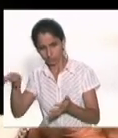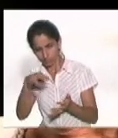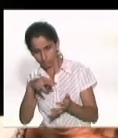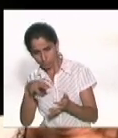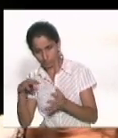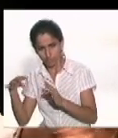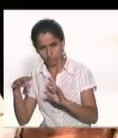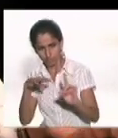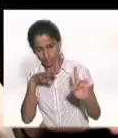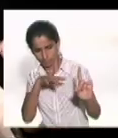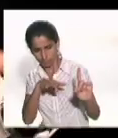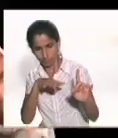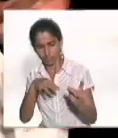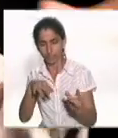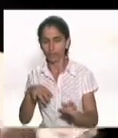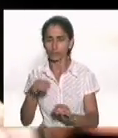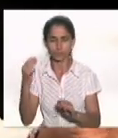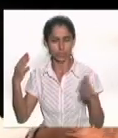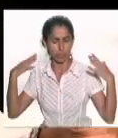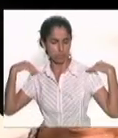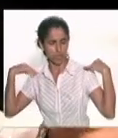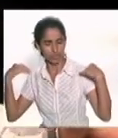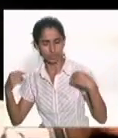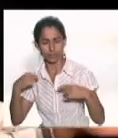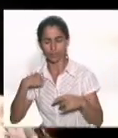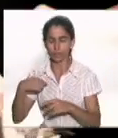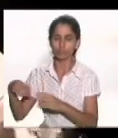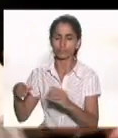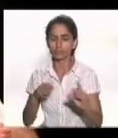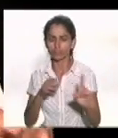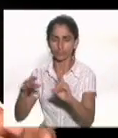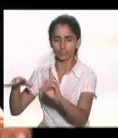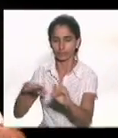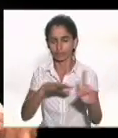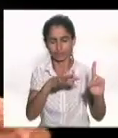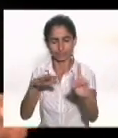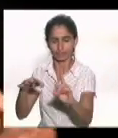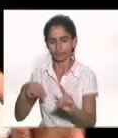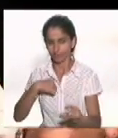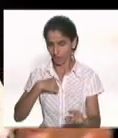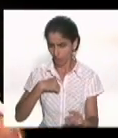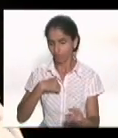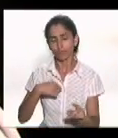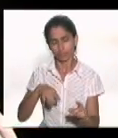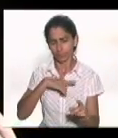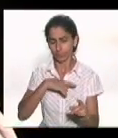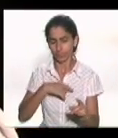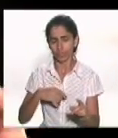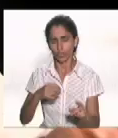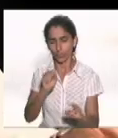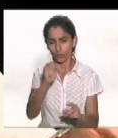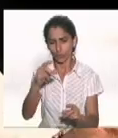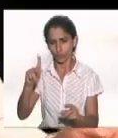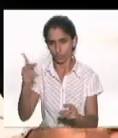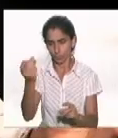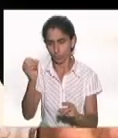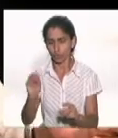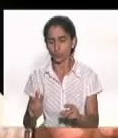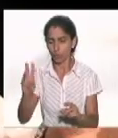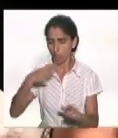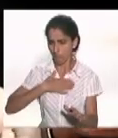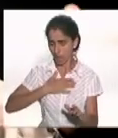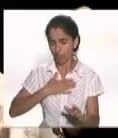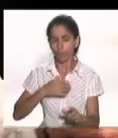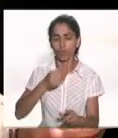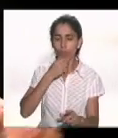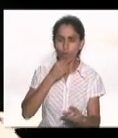do hotel que foi com a gente, que era tudo turista. E eu comandando eles, que eu fazia o show no navio. Ali, eu